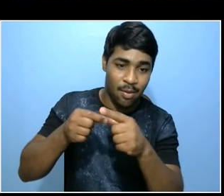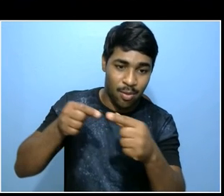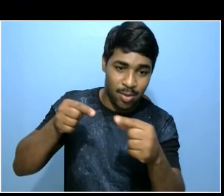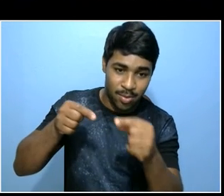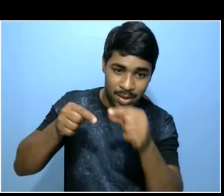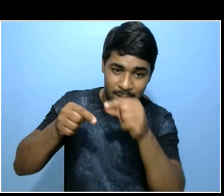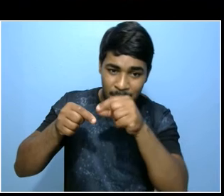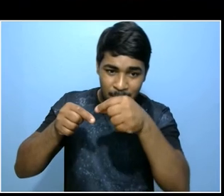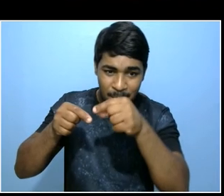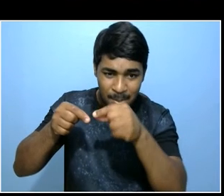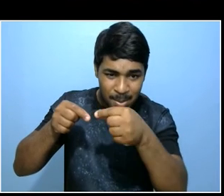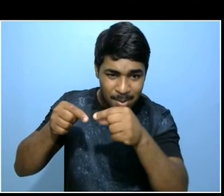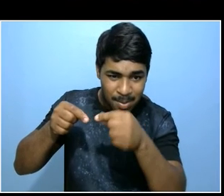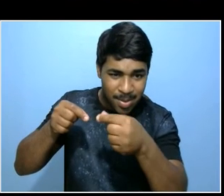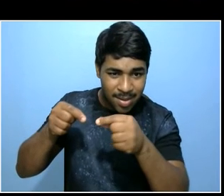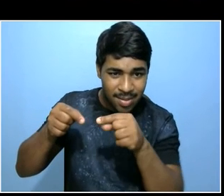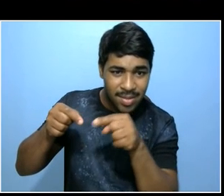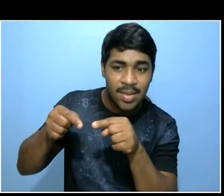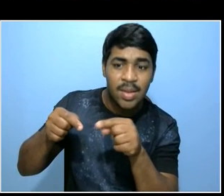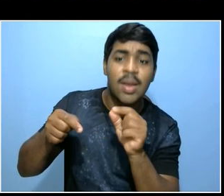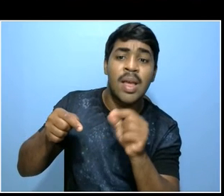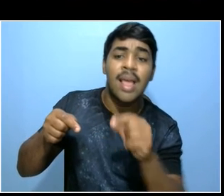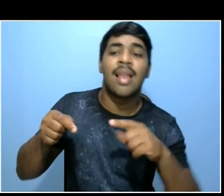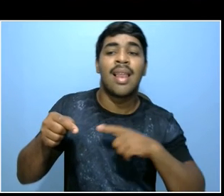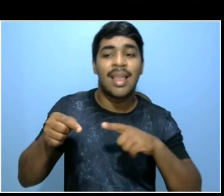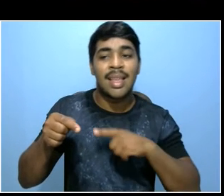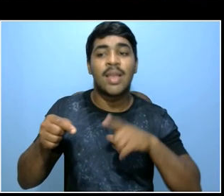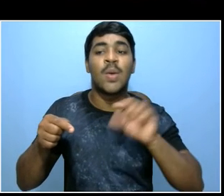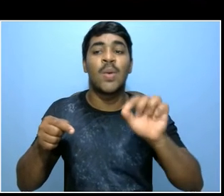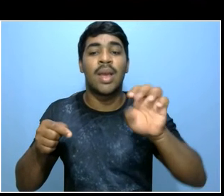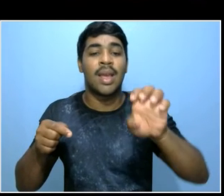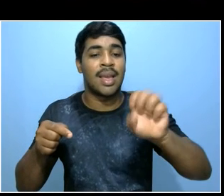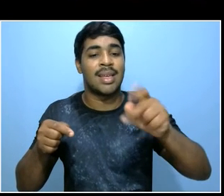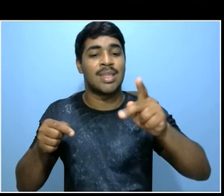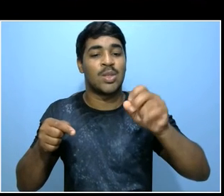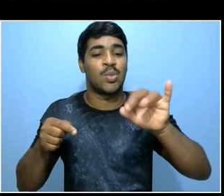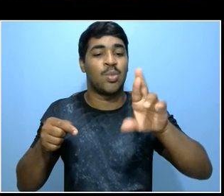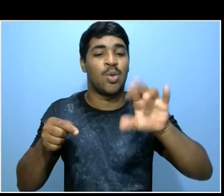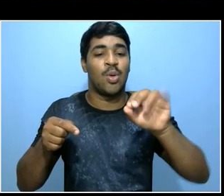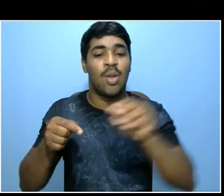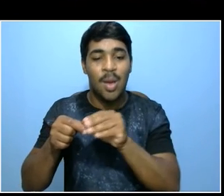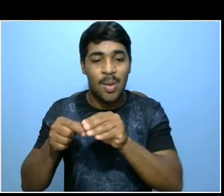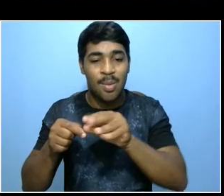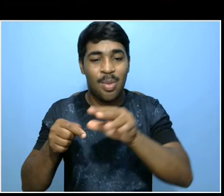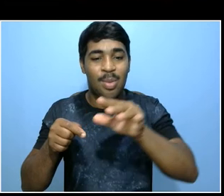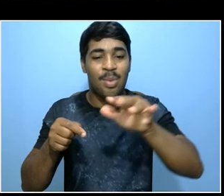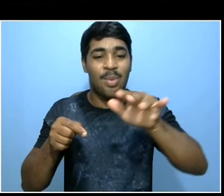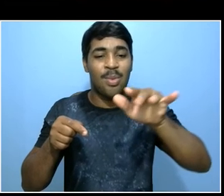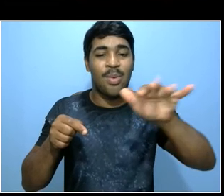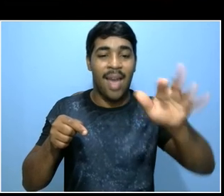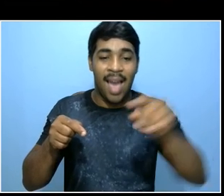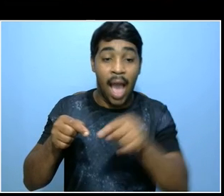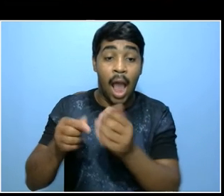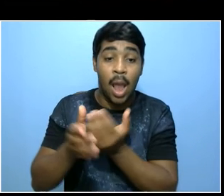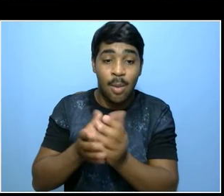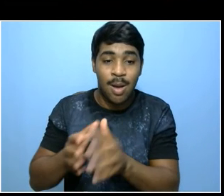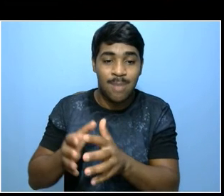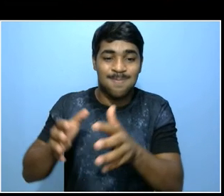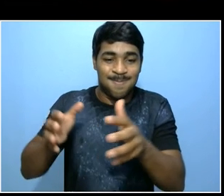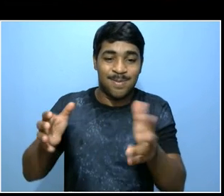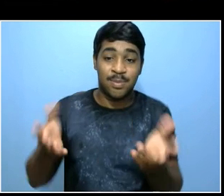soros. E eles liberam os esporos, tá? No ambiente. Então, quando ela está assim, ela está na sua época reprodutiva. Nós temos